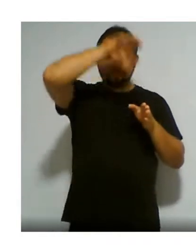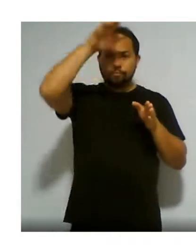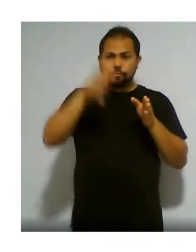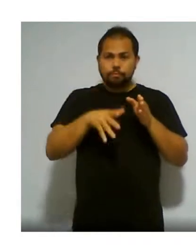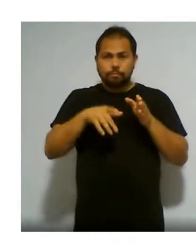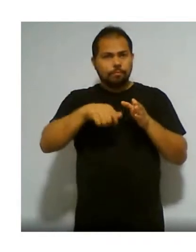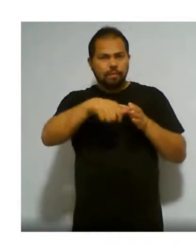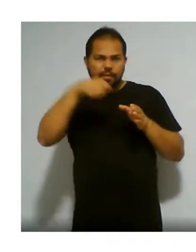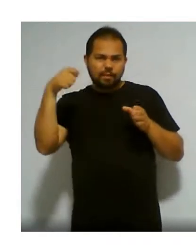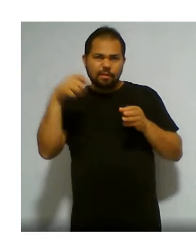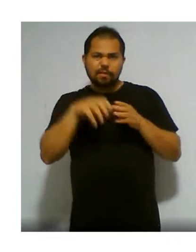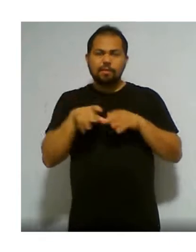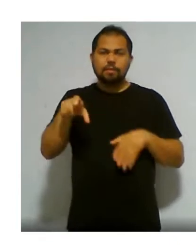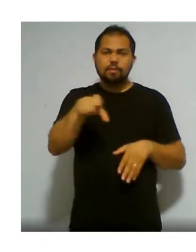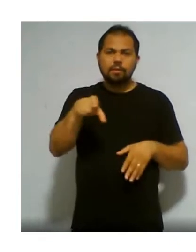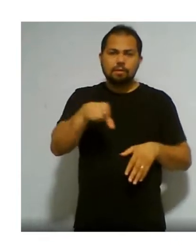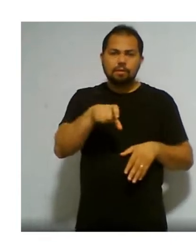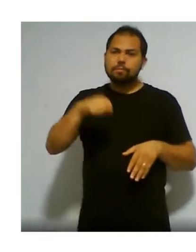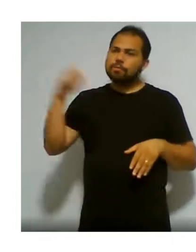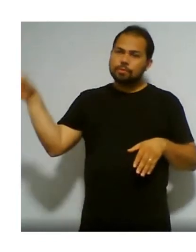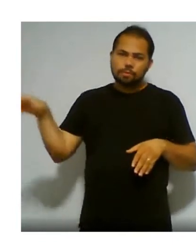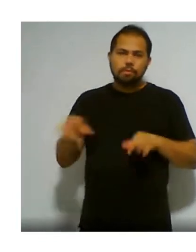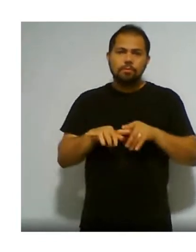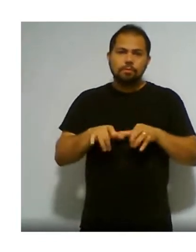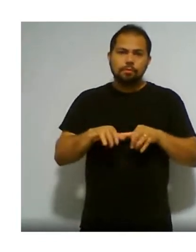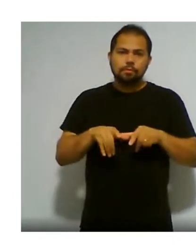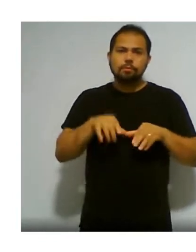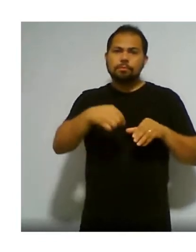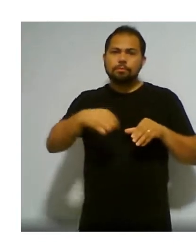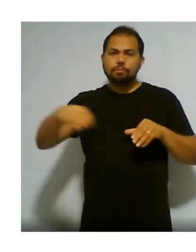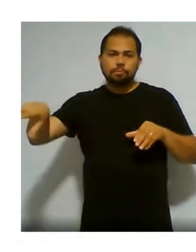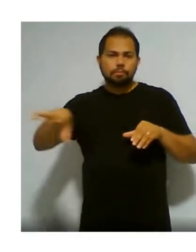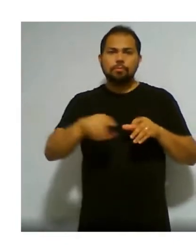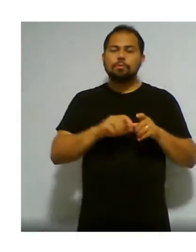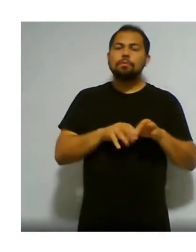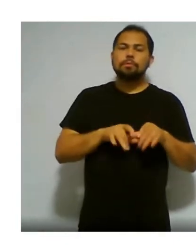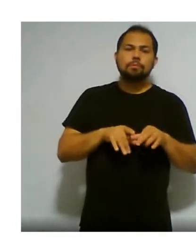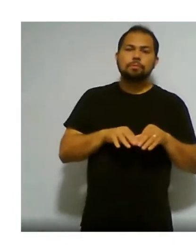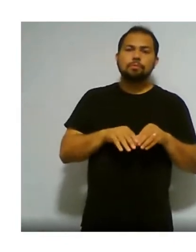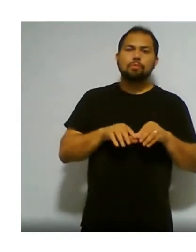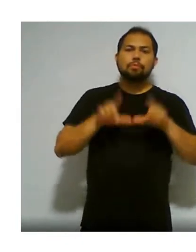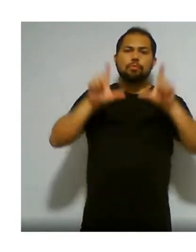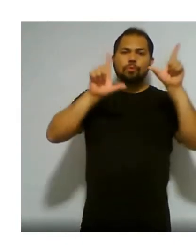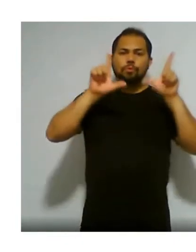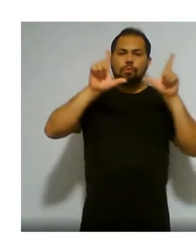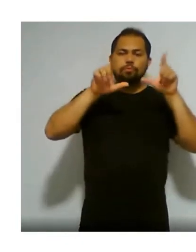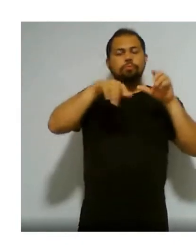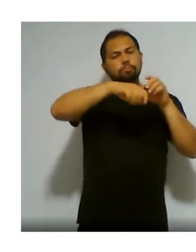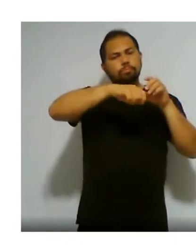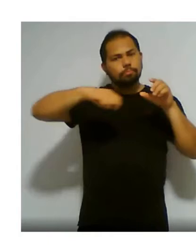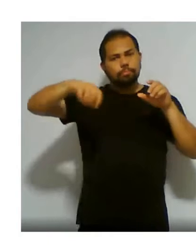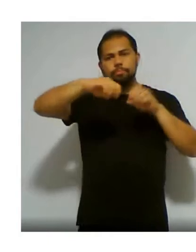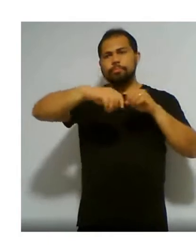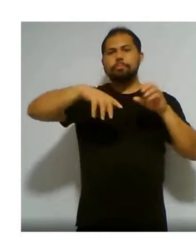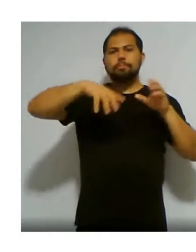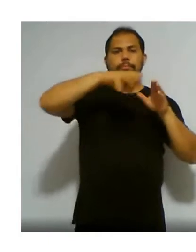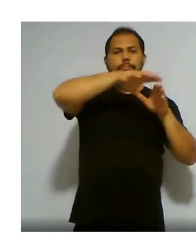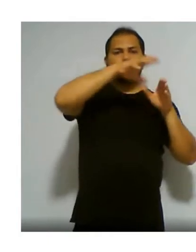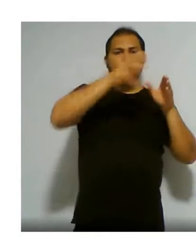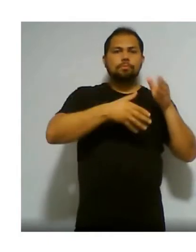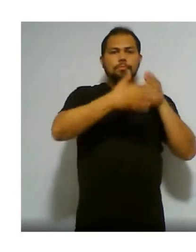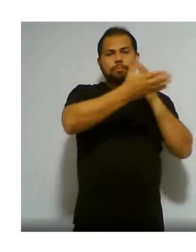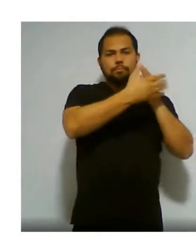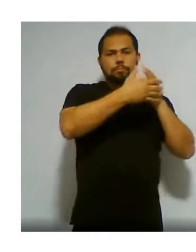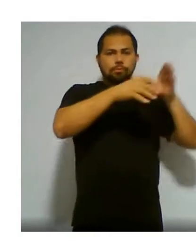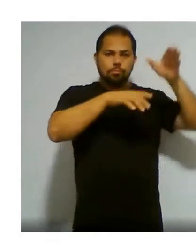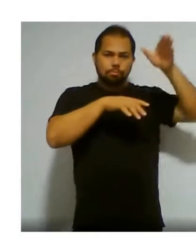mouse, vai desconectar teclado, vai desconectar o monitor, vai desconectar todo mundo na parte traseira lá do gabinete. Depois o próximo passo que eu